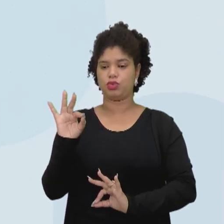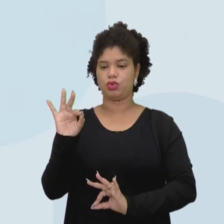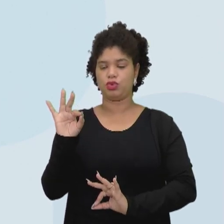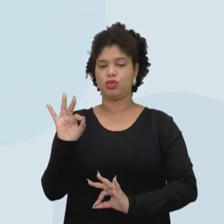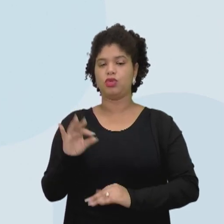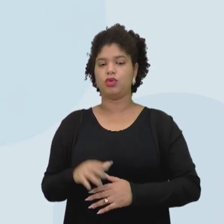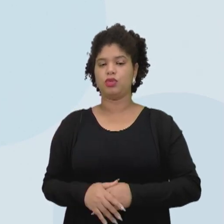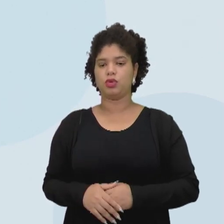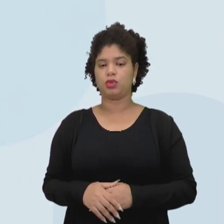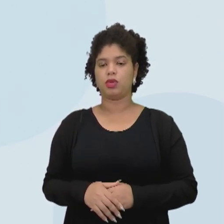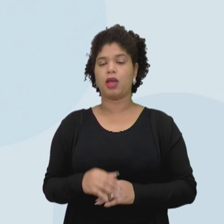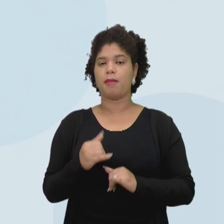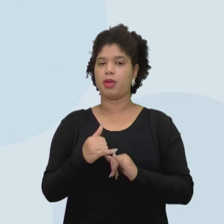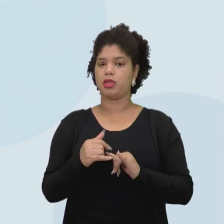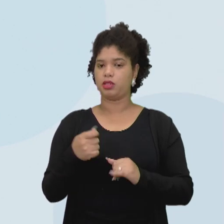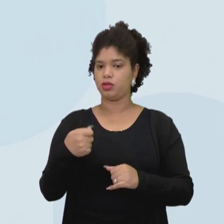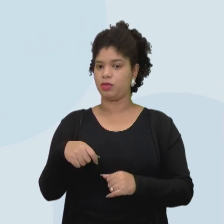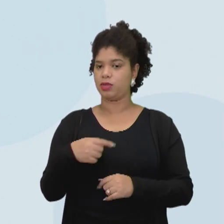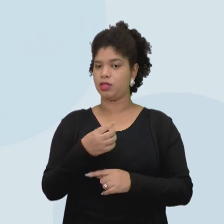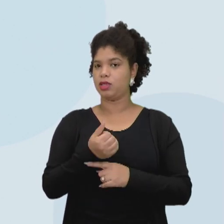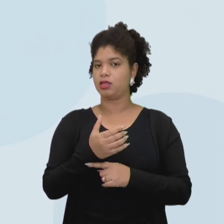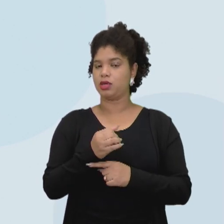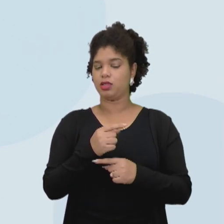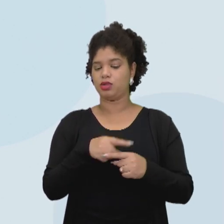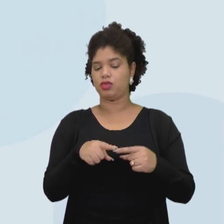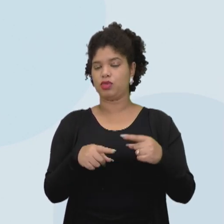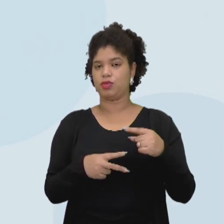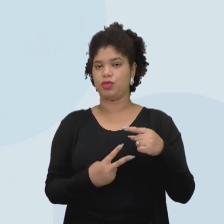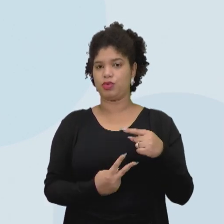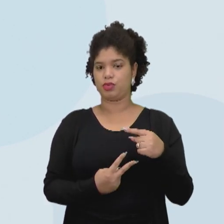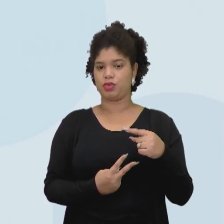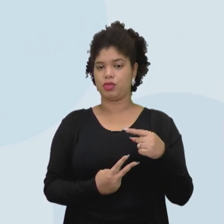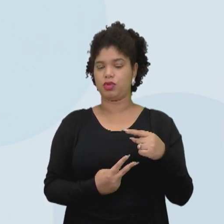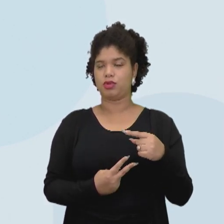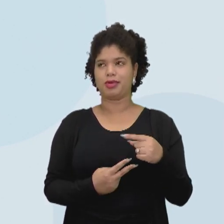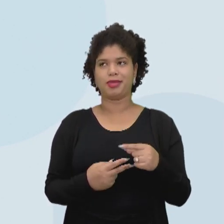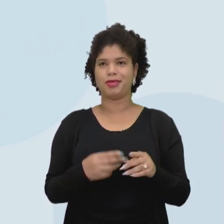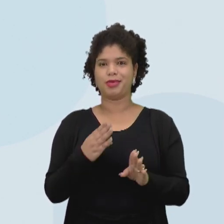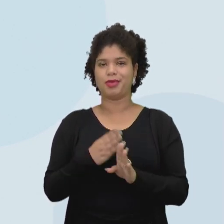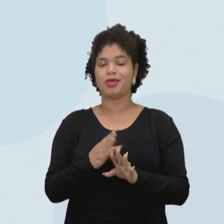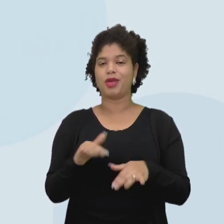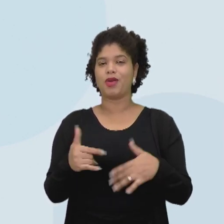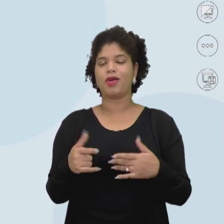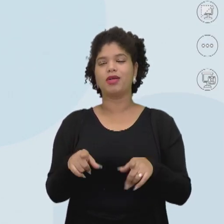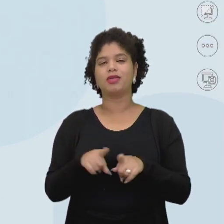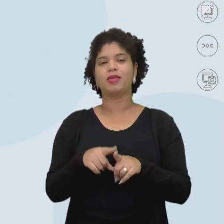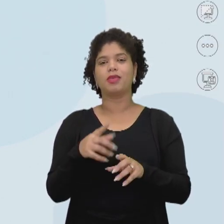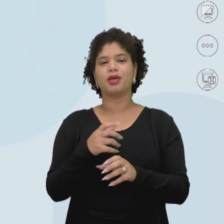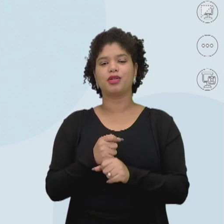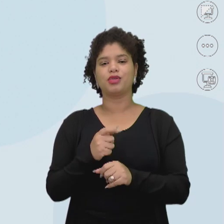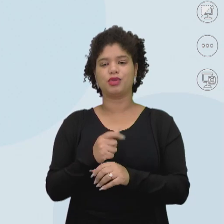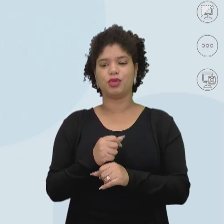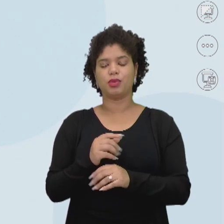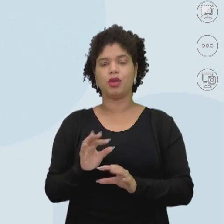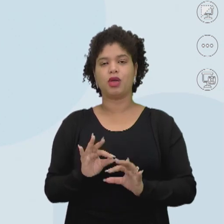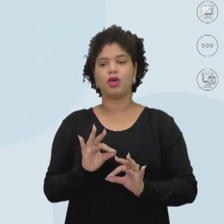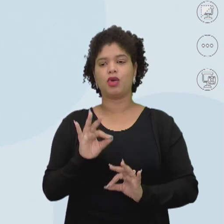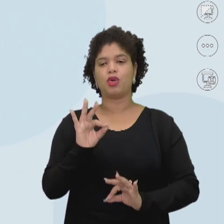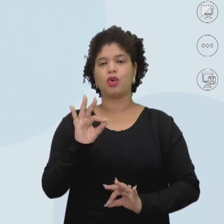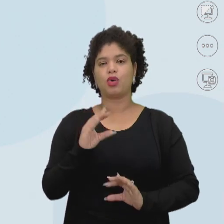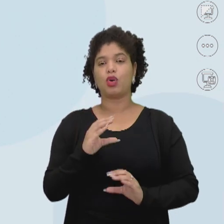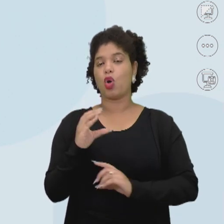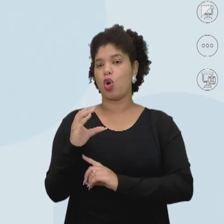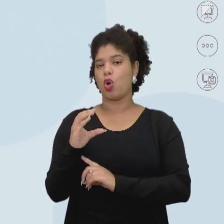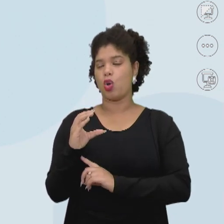ser metade de 60, você vai fazer a conta pra mim, certo? Vai descobrir quanto é. E depois você vai calcular o comprimento, que é